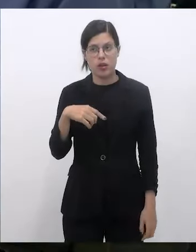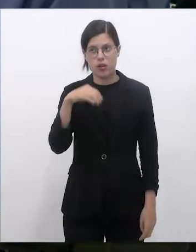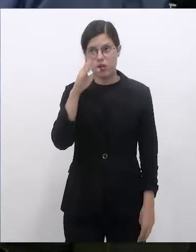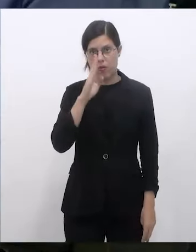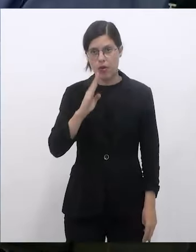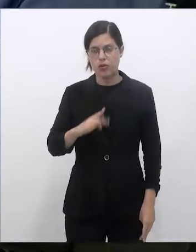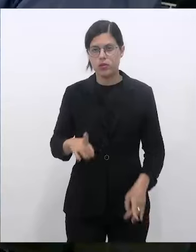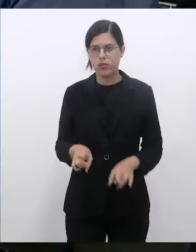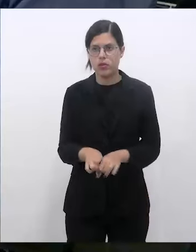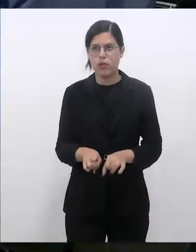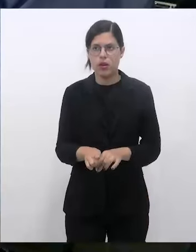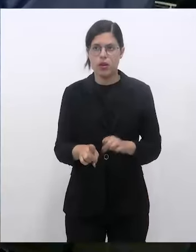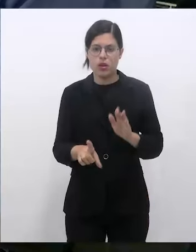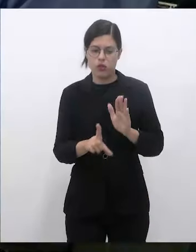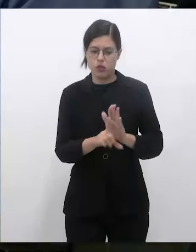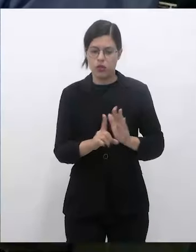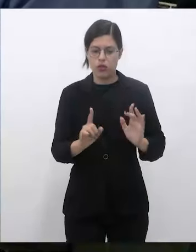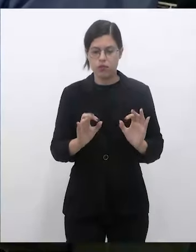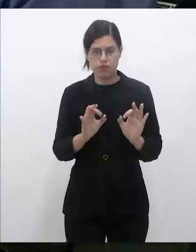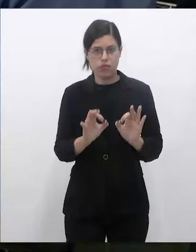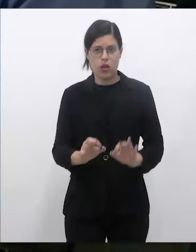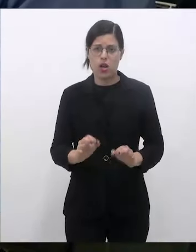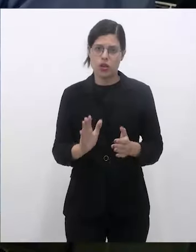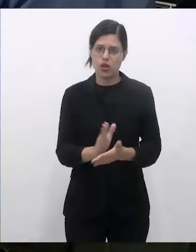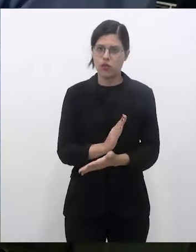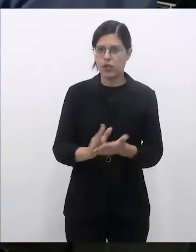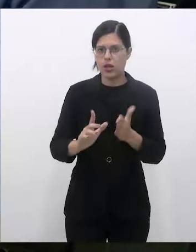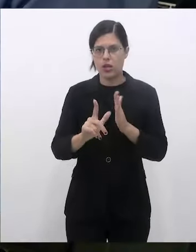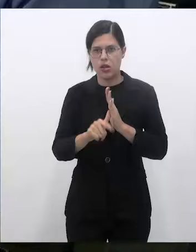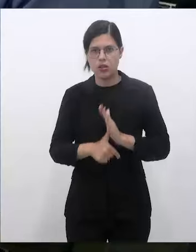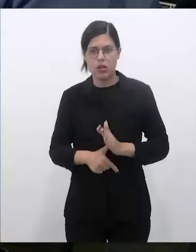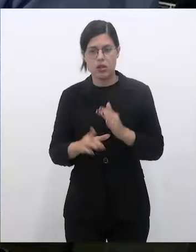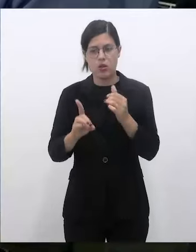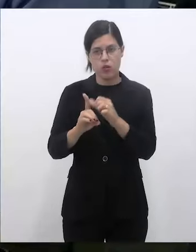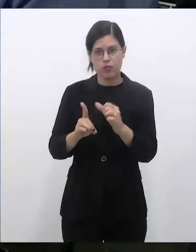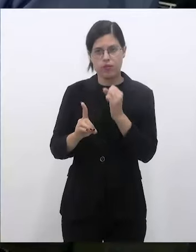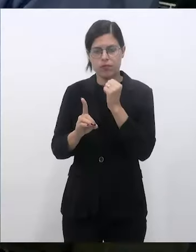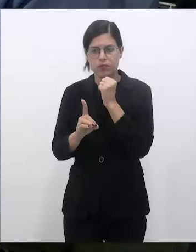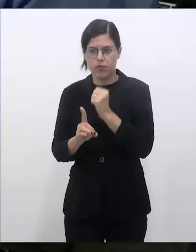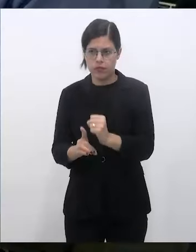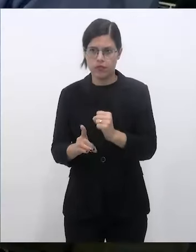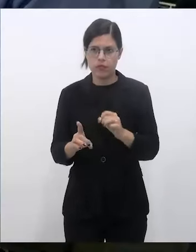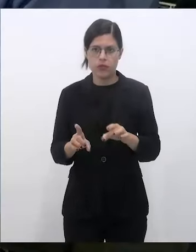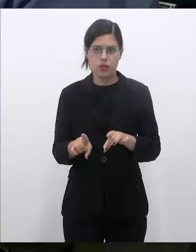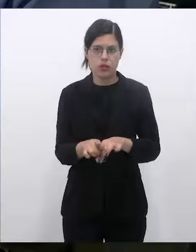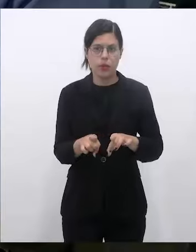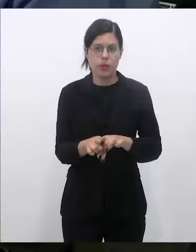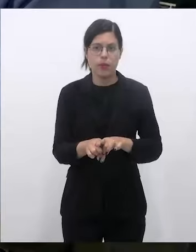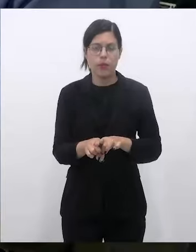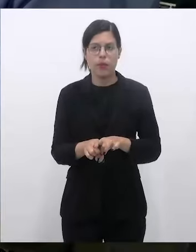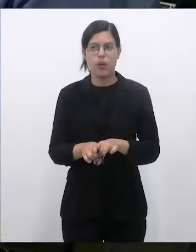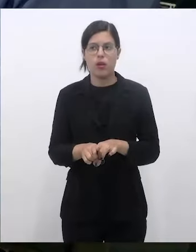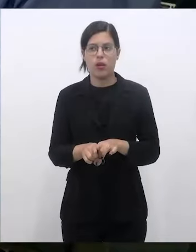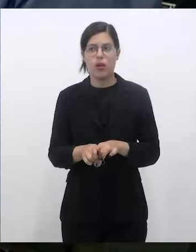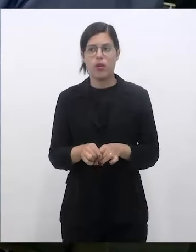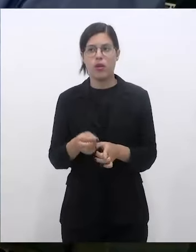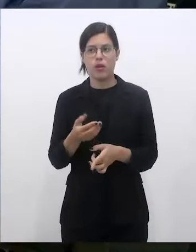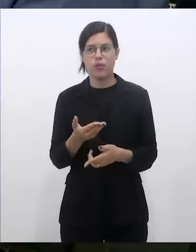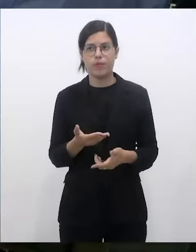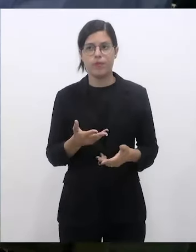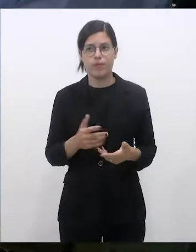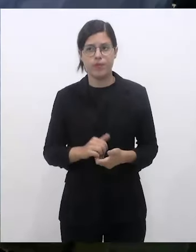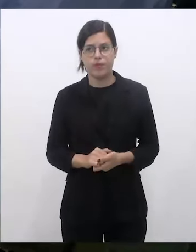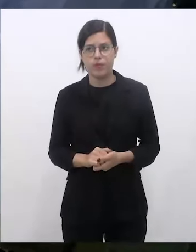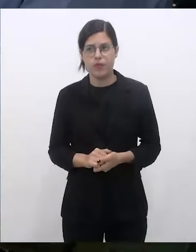às vezes, muito correta nesse aspecto, às vezes é um pouco ultrapassada, e o feminicídio entra também nessa legislação. O que está pegando, como